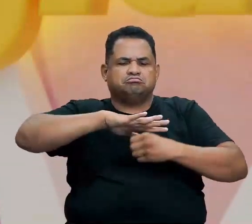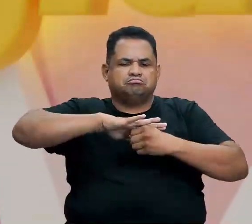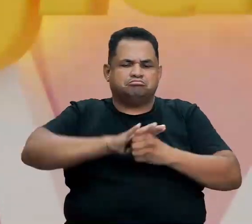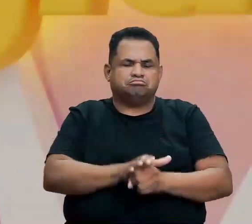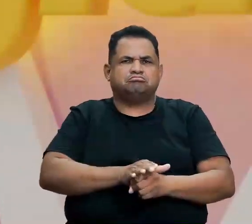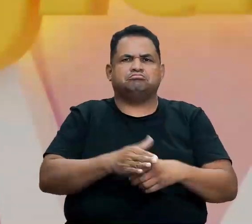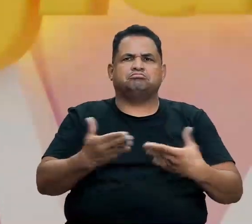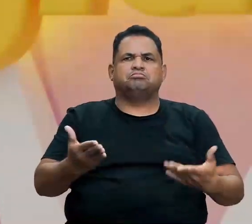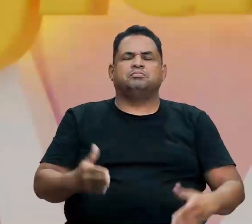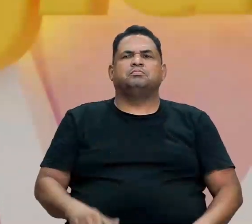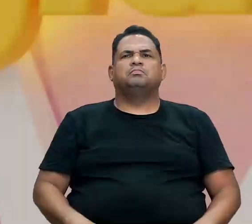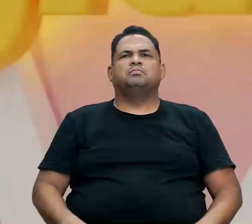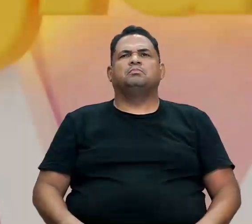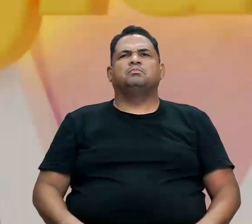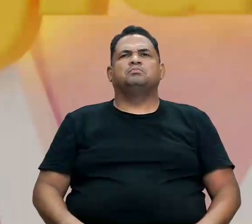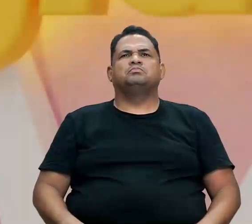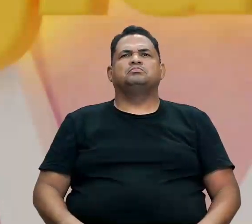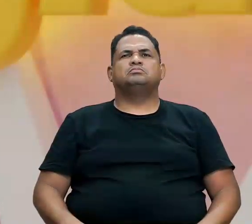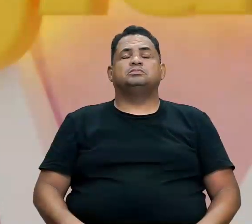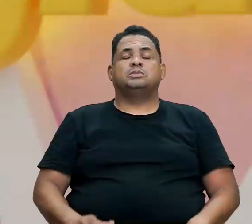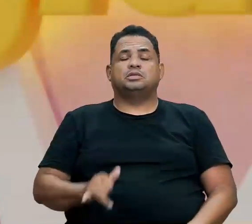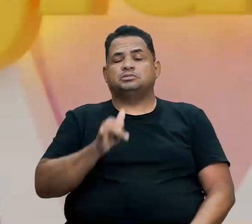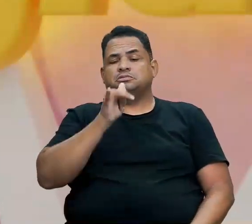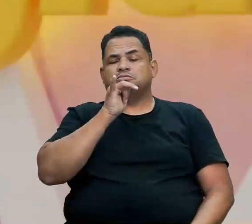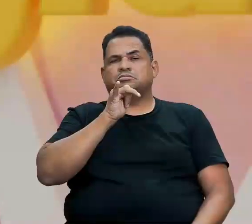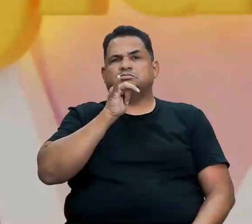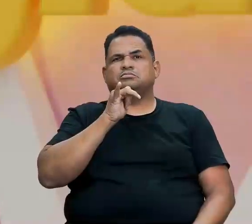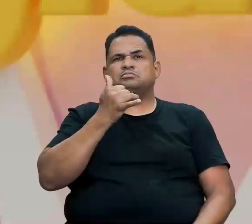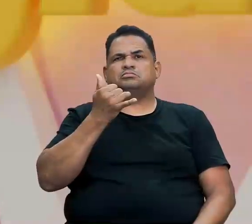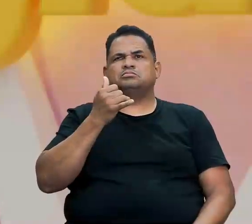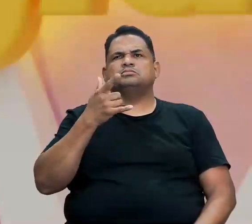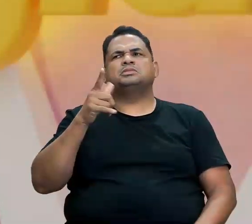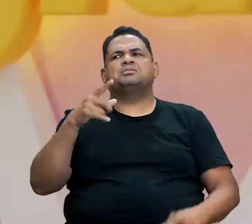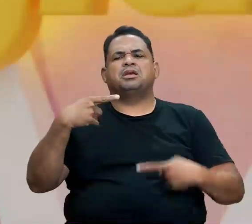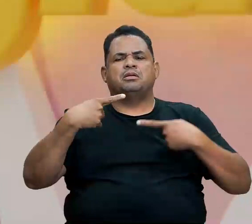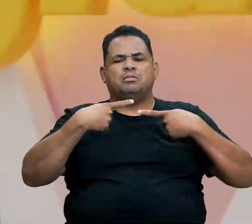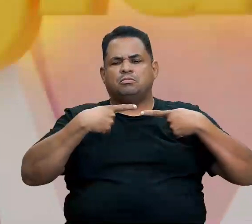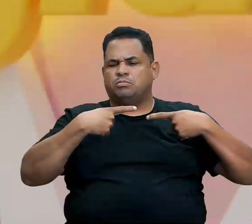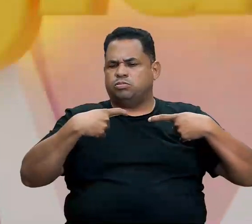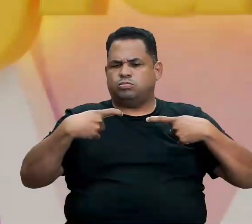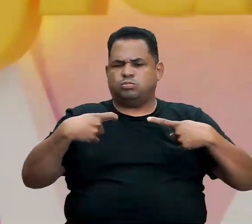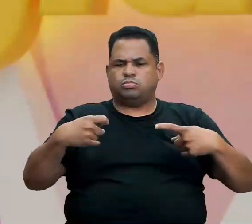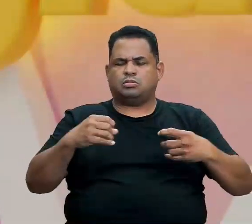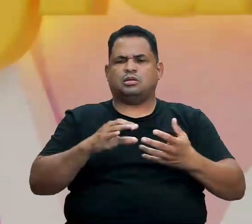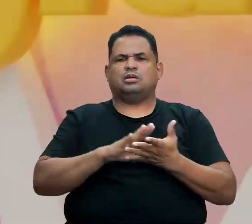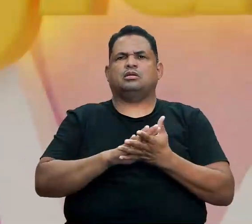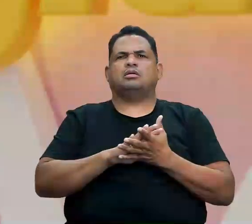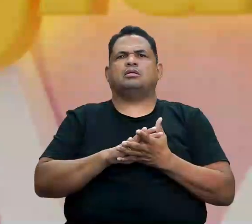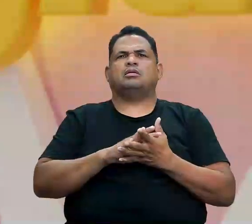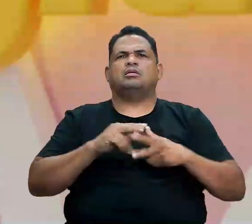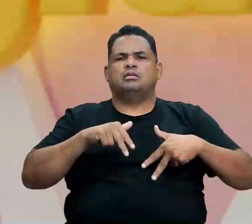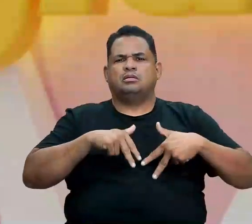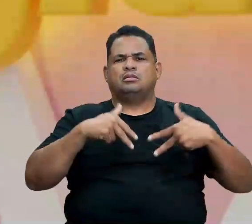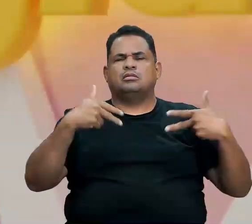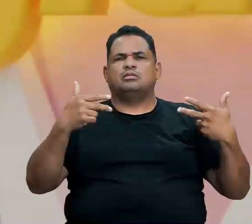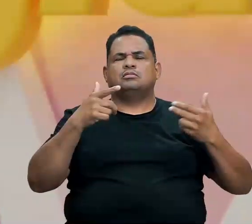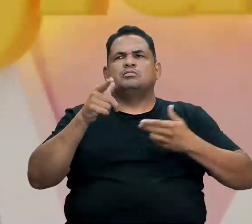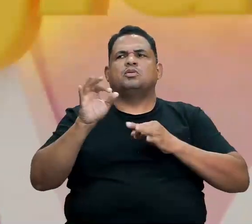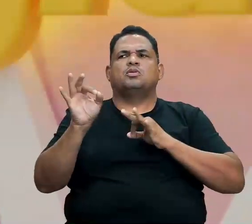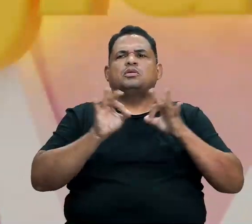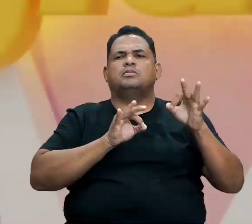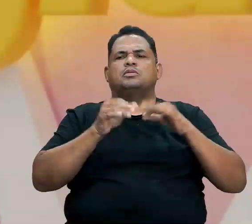Então, é só um exemplo, fora as guerras étnicas, né? Fomentada por outros